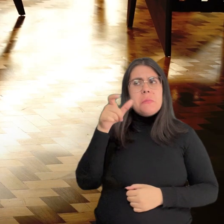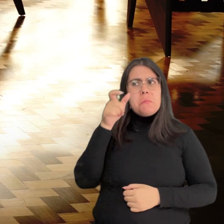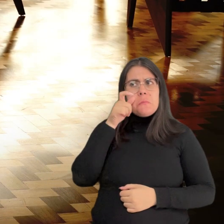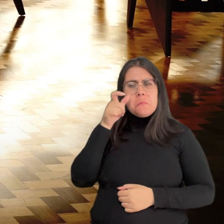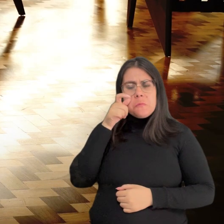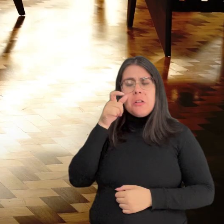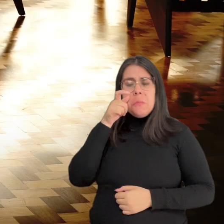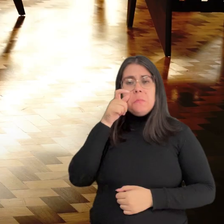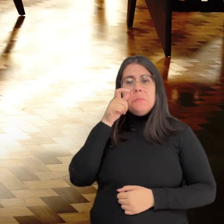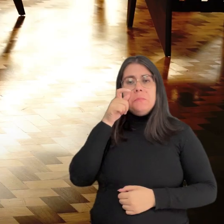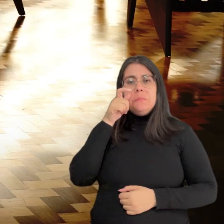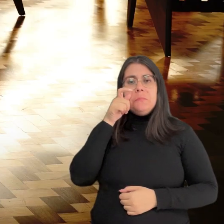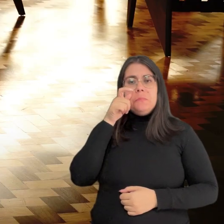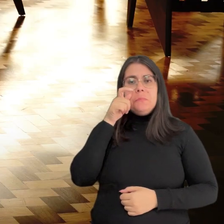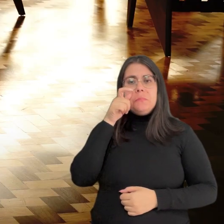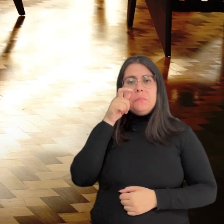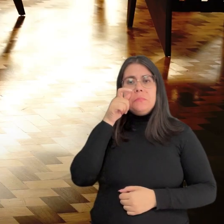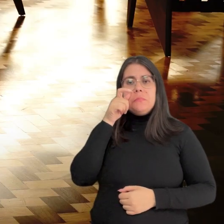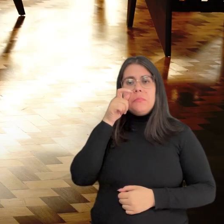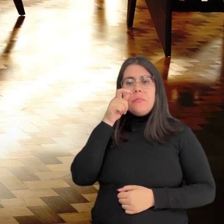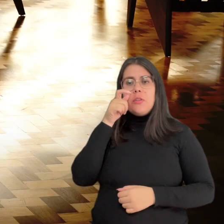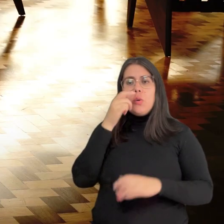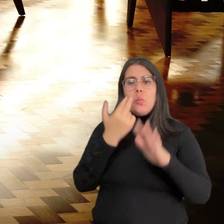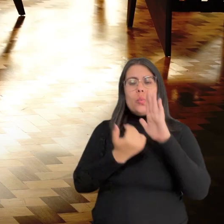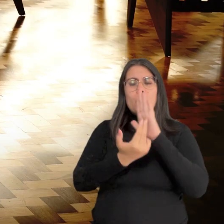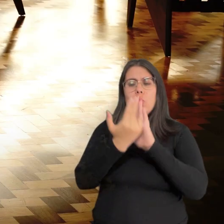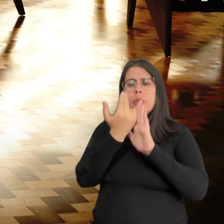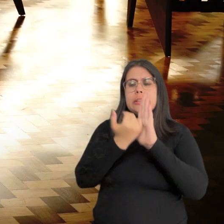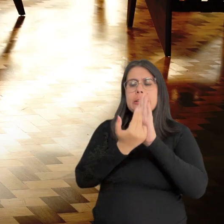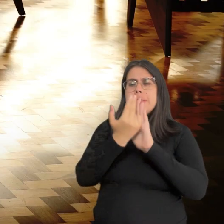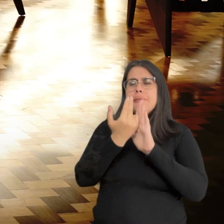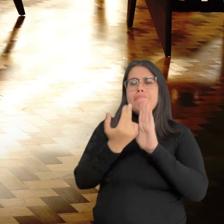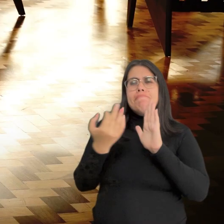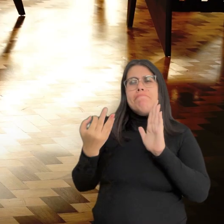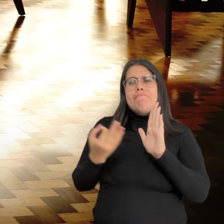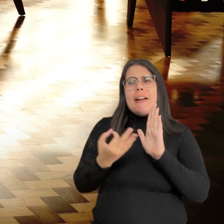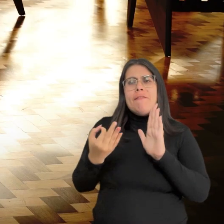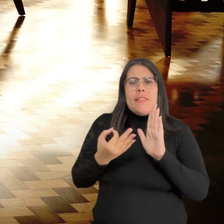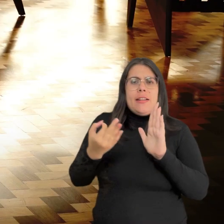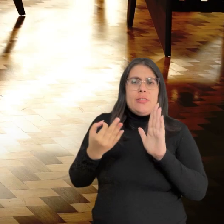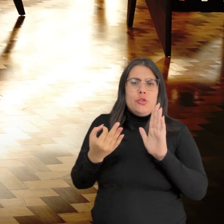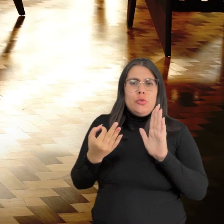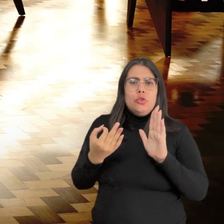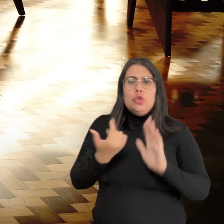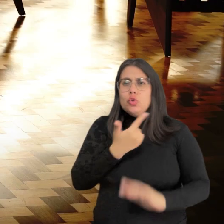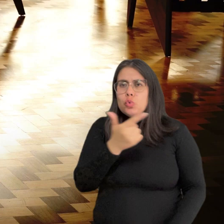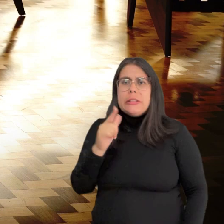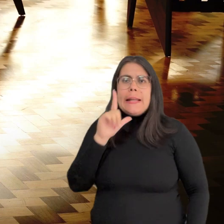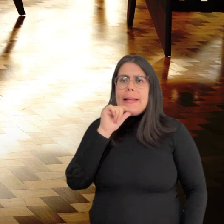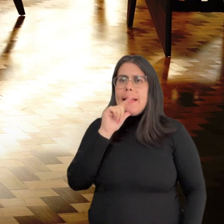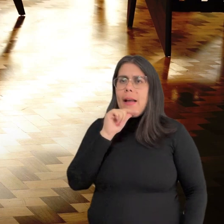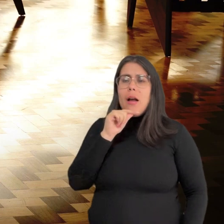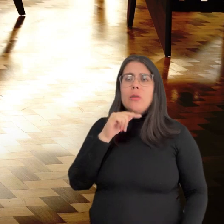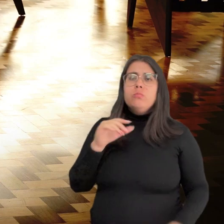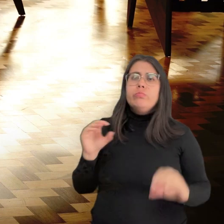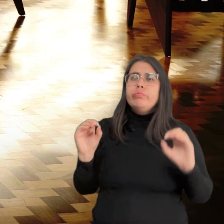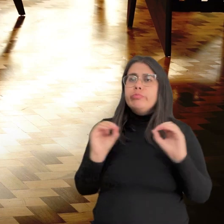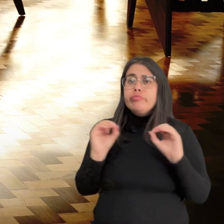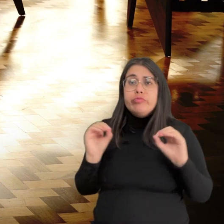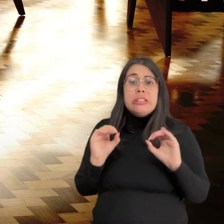um desenho muito bem feito, que não acumula água, não tem ferrugem. Então foi uma manutenção